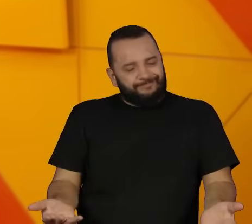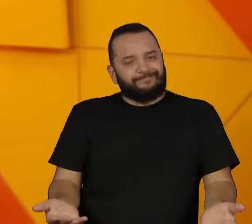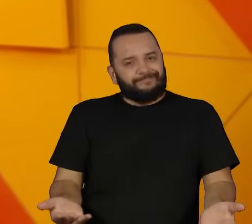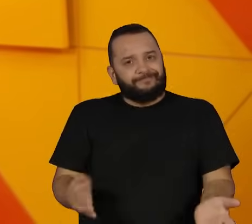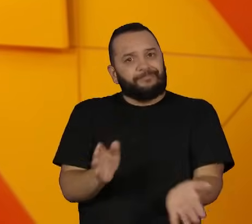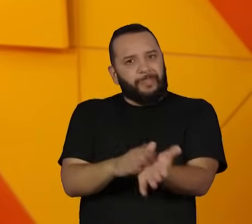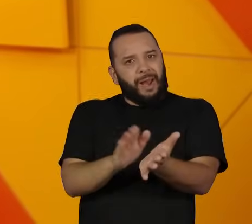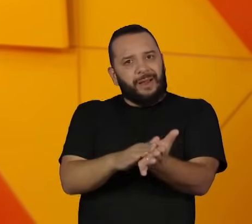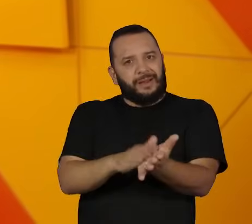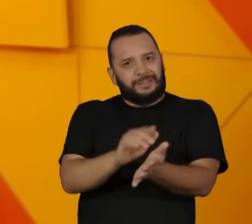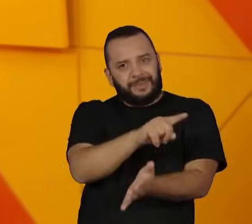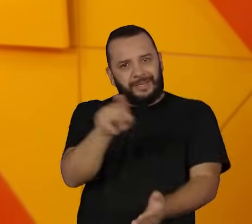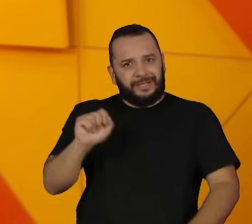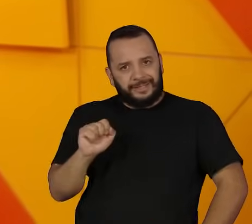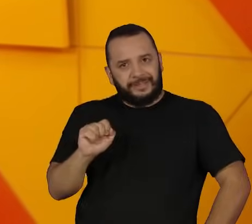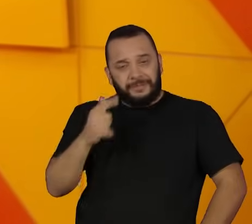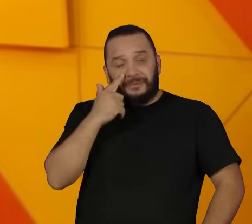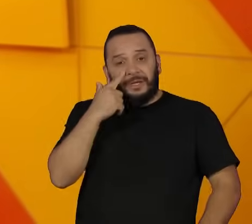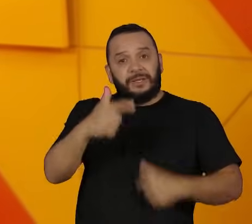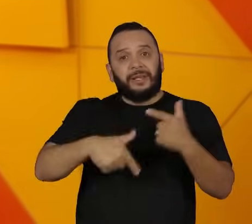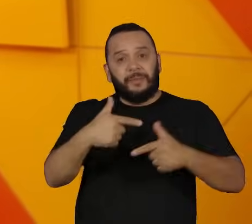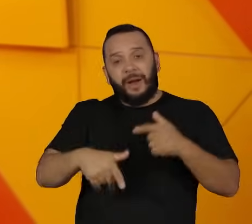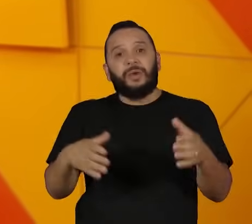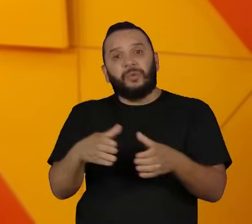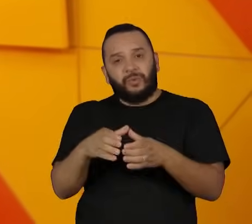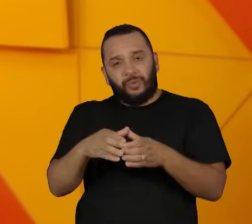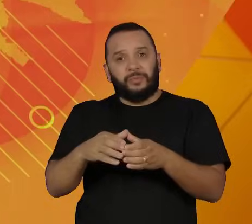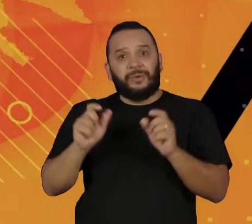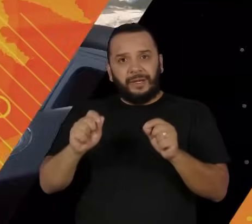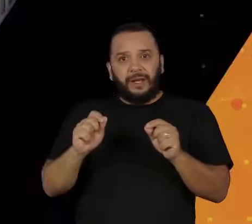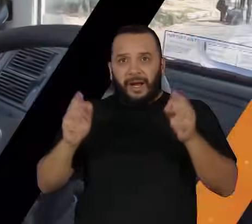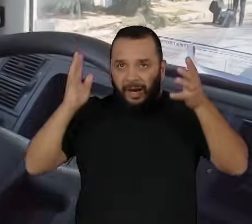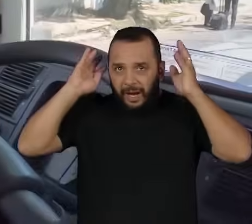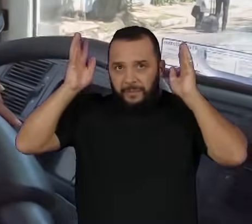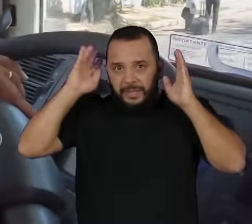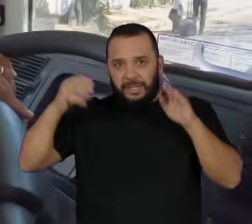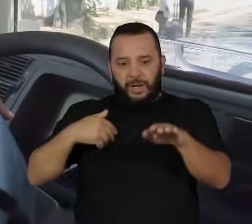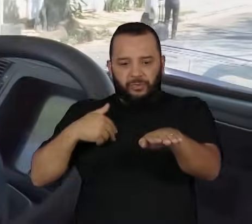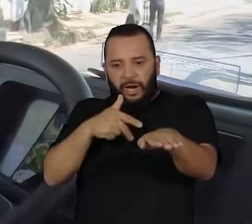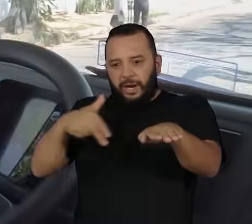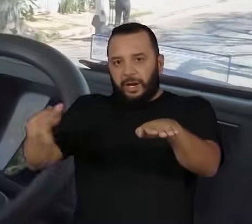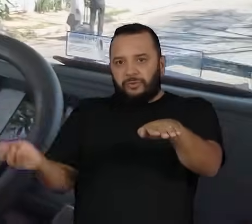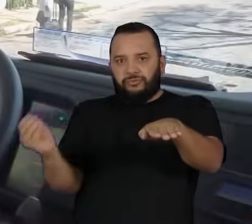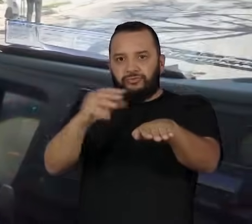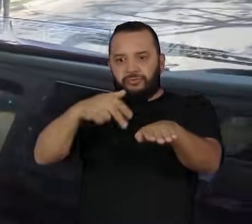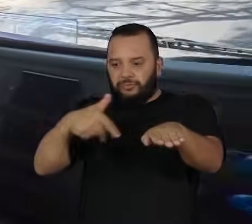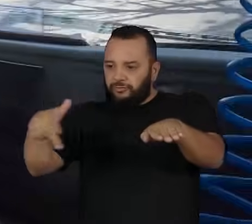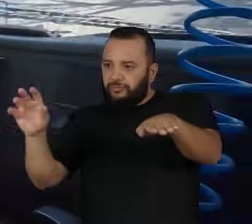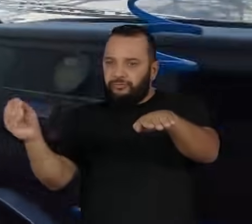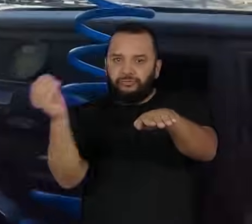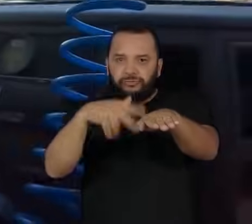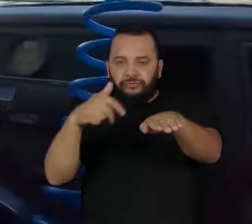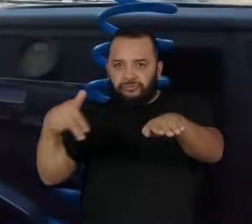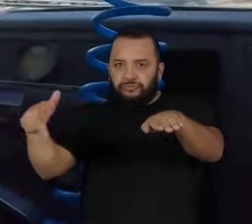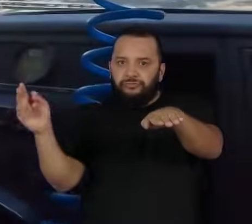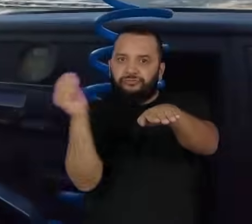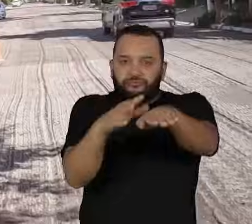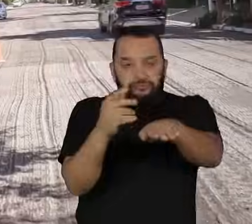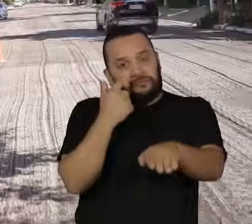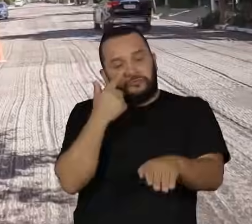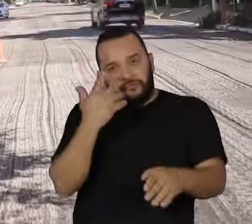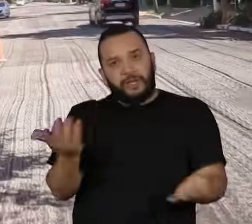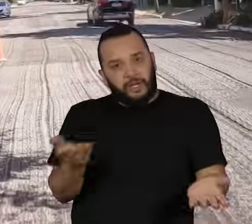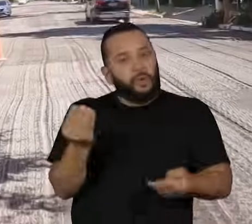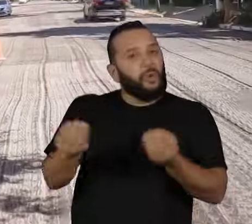aí nós fomos acompanhar o trabalho de uma equipe de coleta. Vamos dar uma olhada? Fé em Deus que Ele é justo, hein, irmão, nunca se